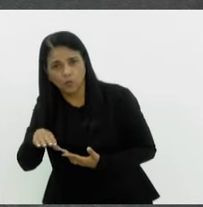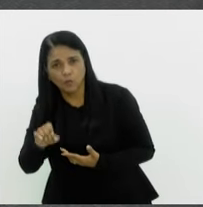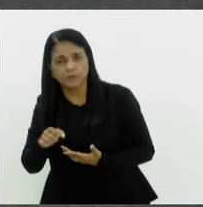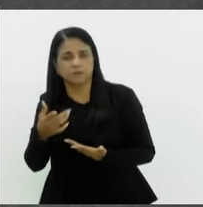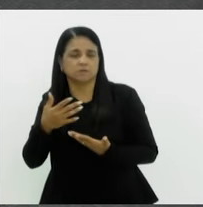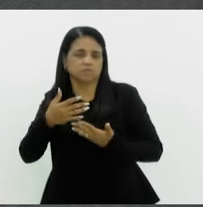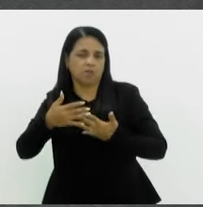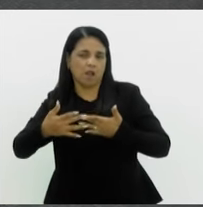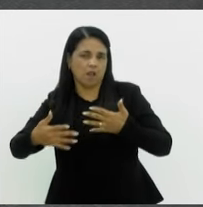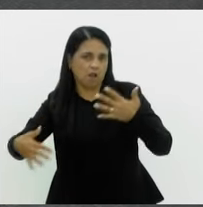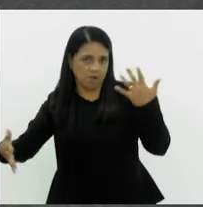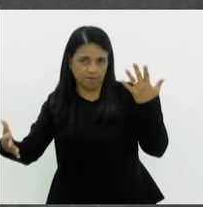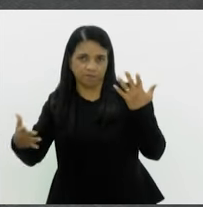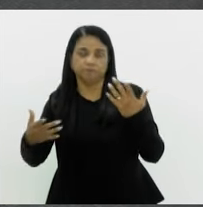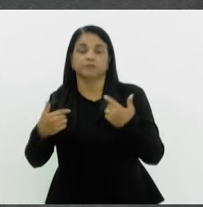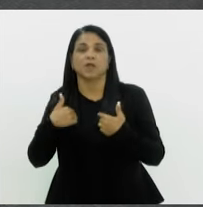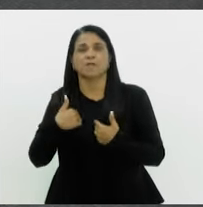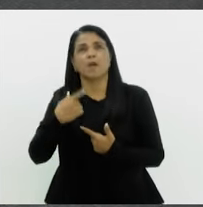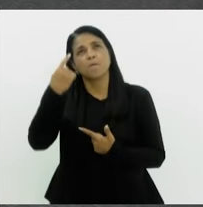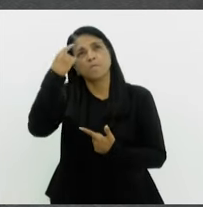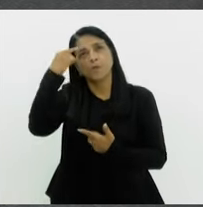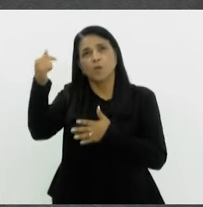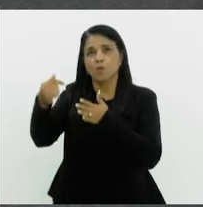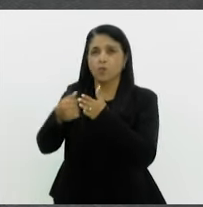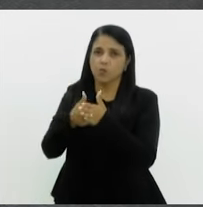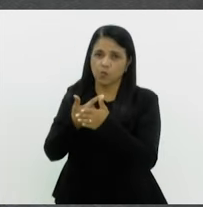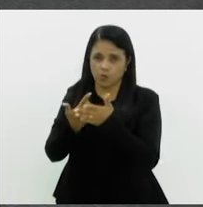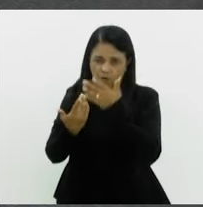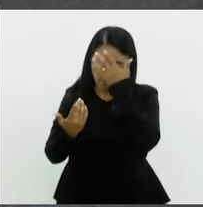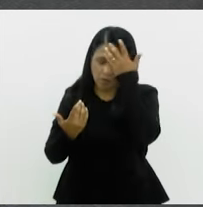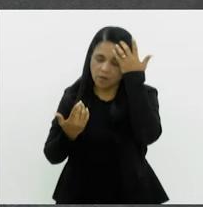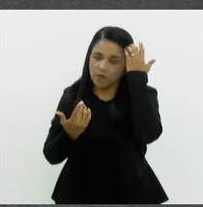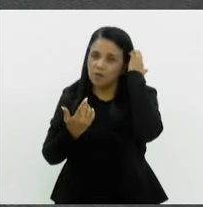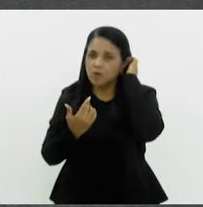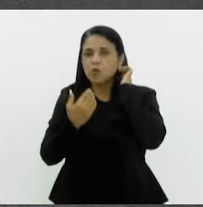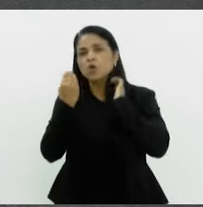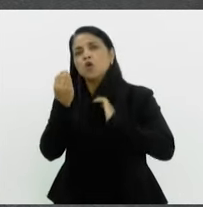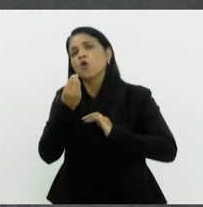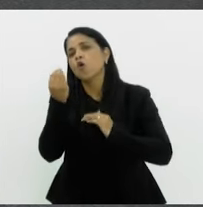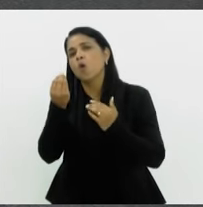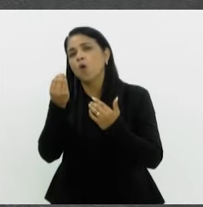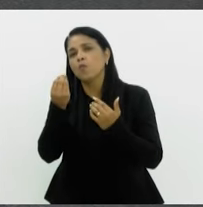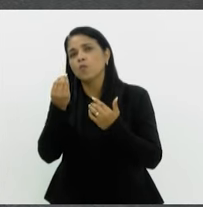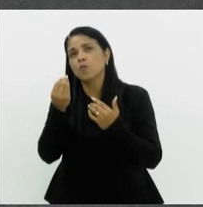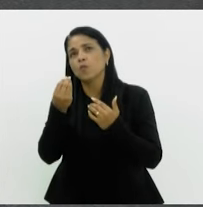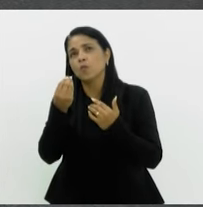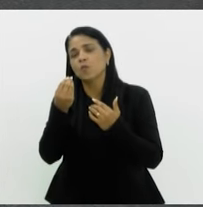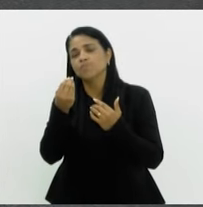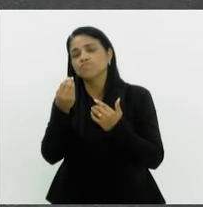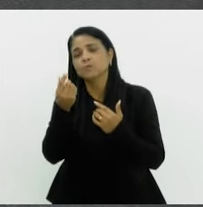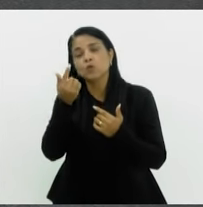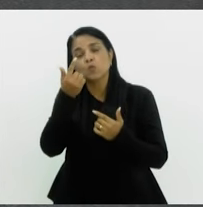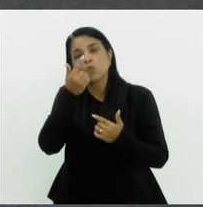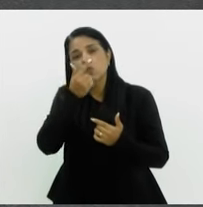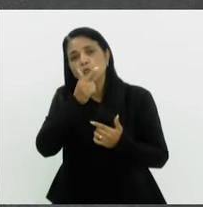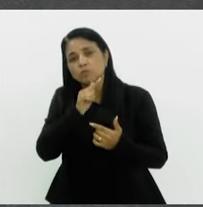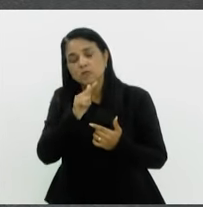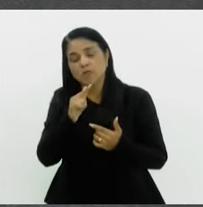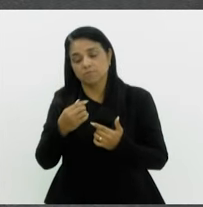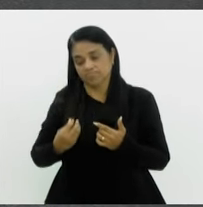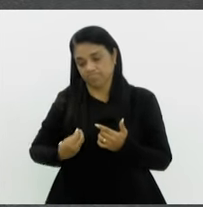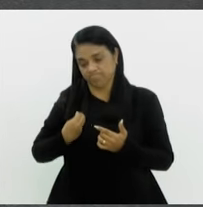a pergunta que me vem à mente é o seguinte: como contrapor, como a gente consegue uma